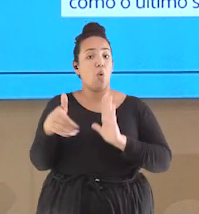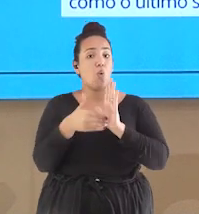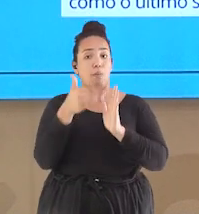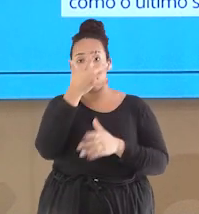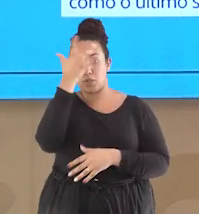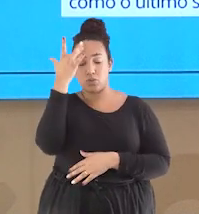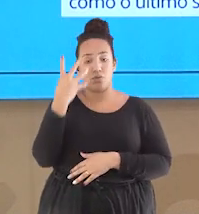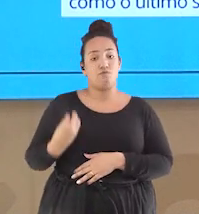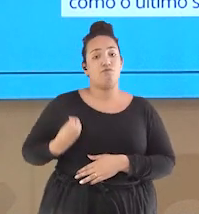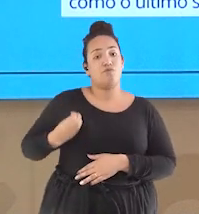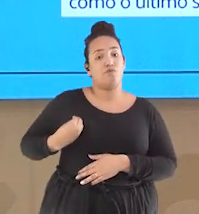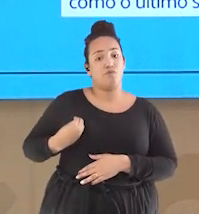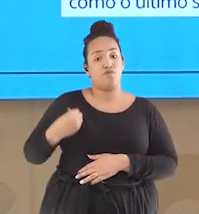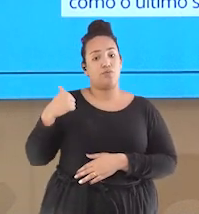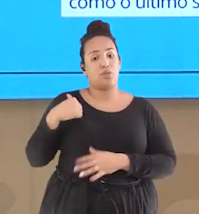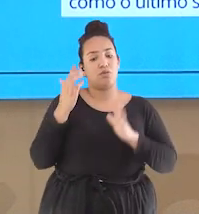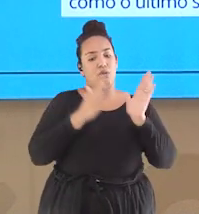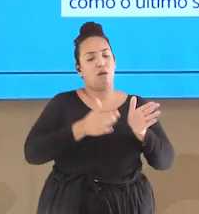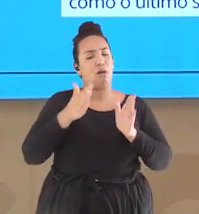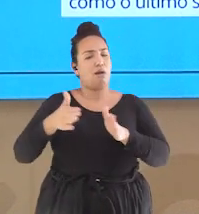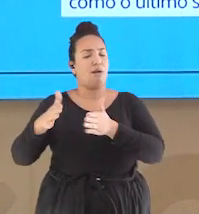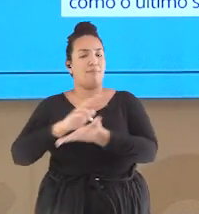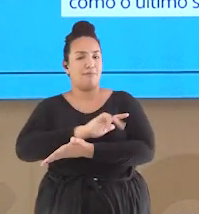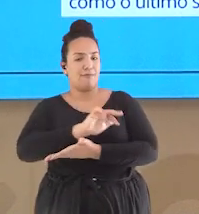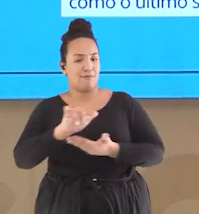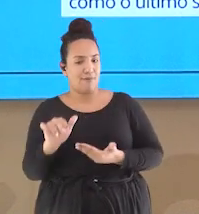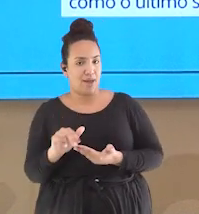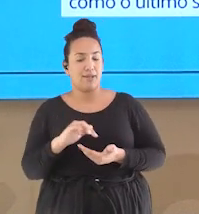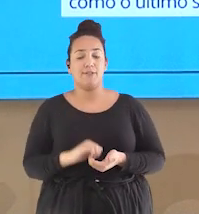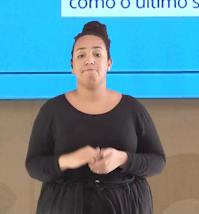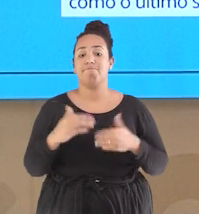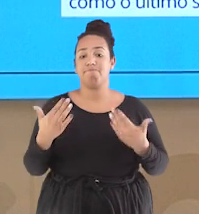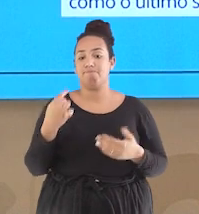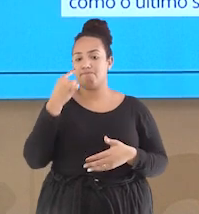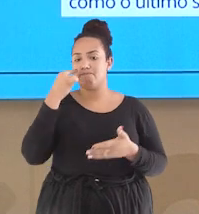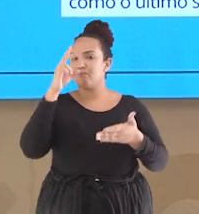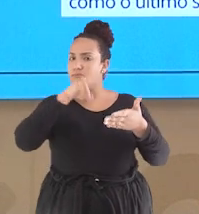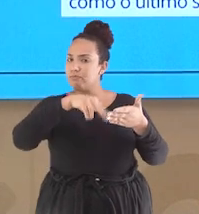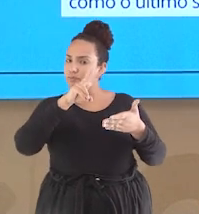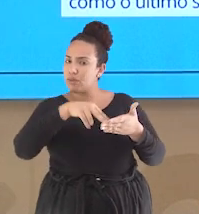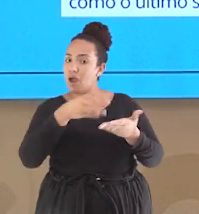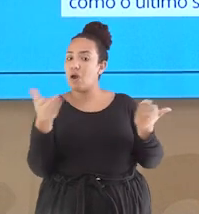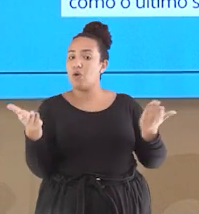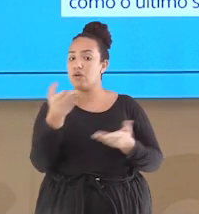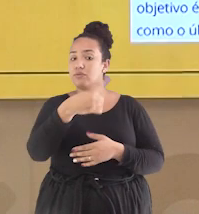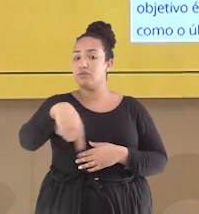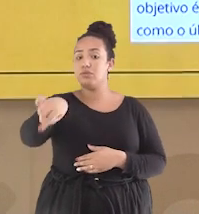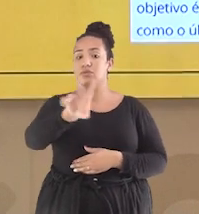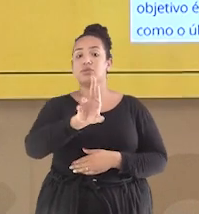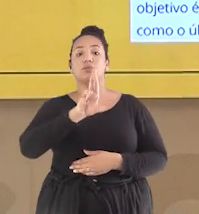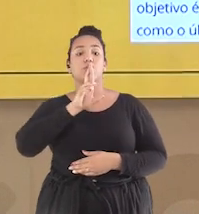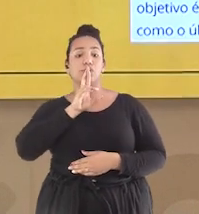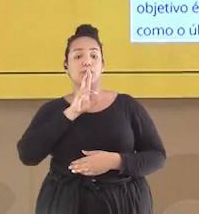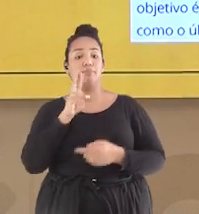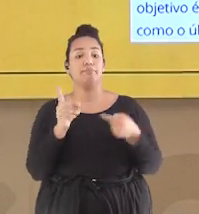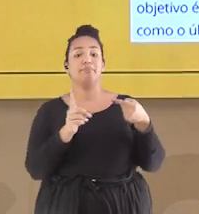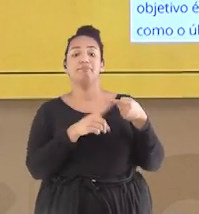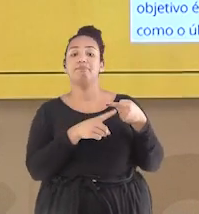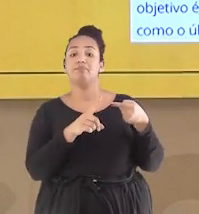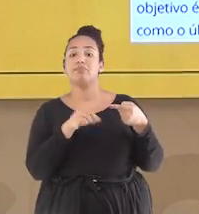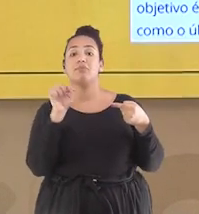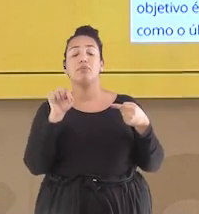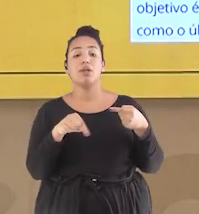sobrevivente ao longo de várias rodadas. Com base nessa parte que a gente acabou de reler, eu quero que vocês me respondam. Letra